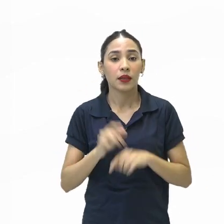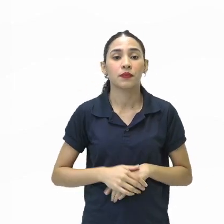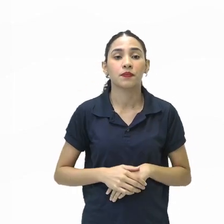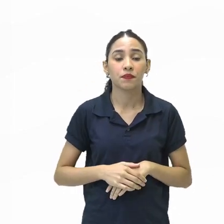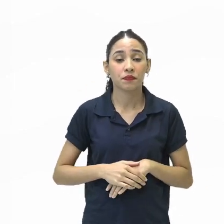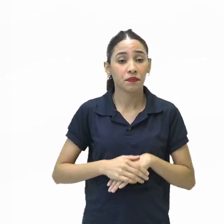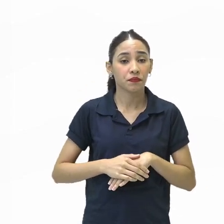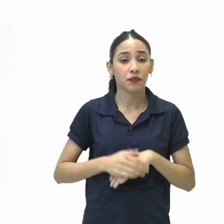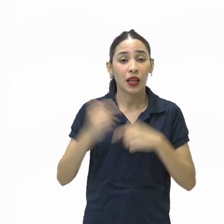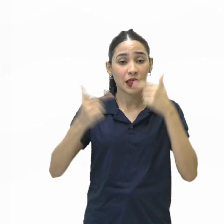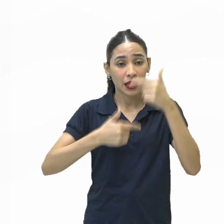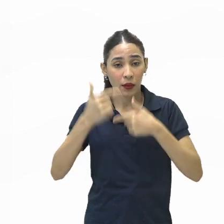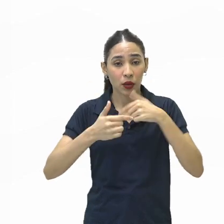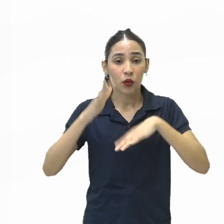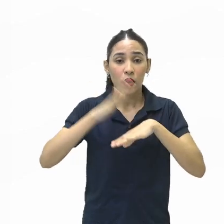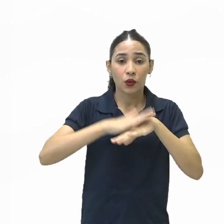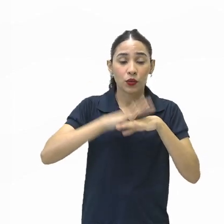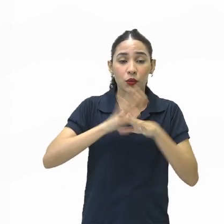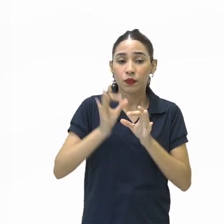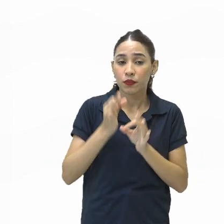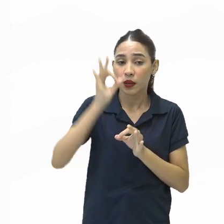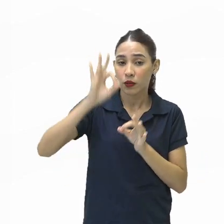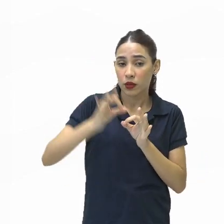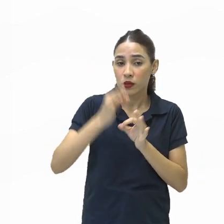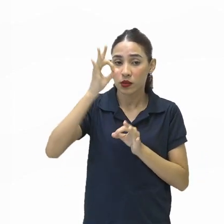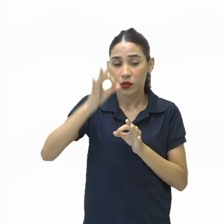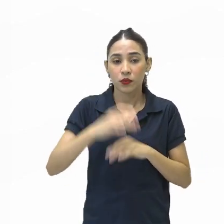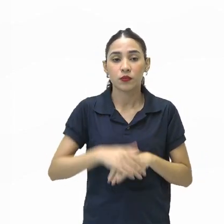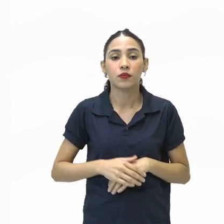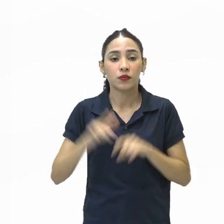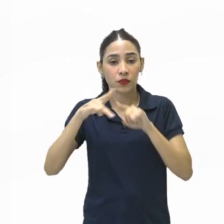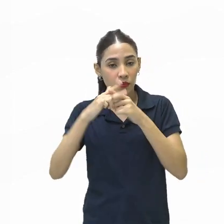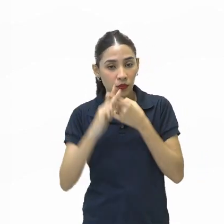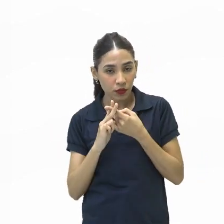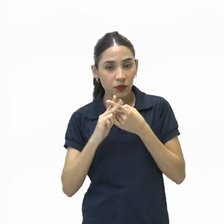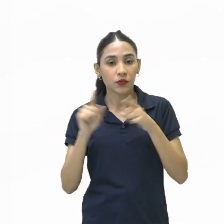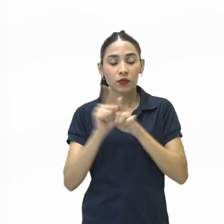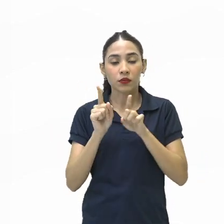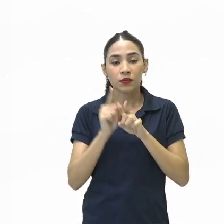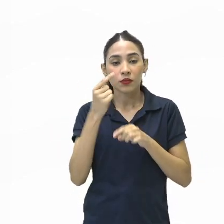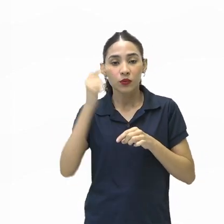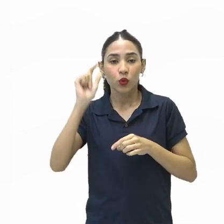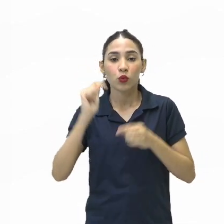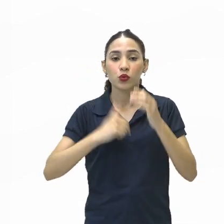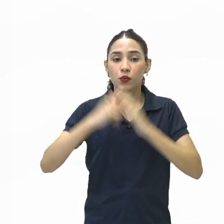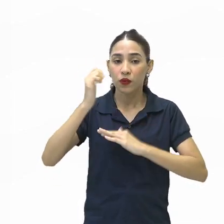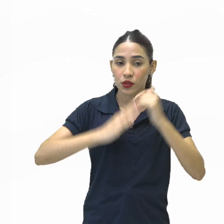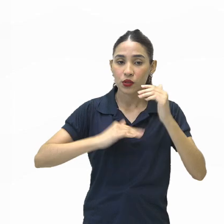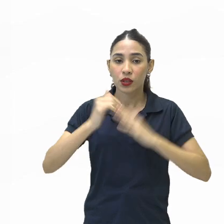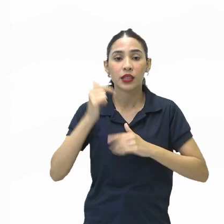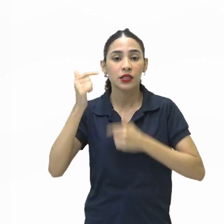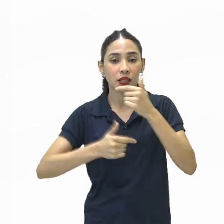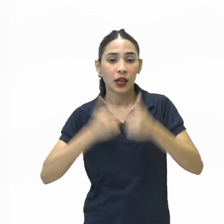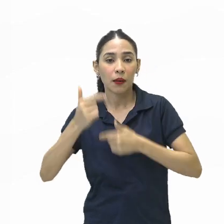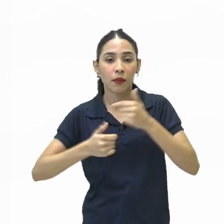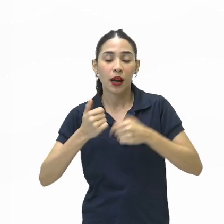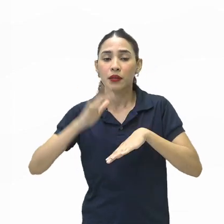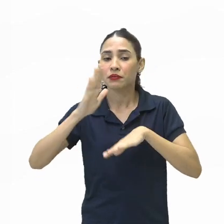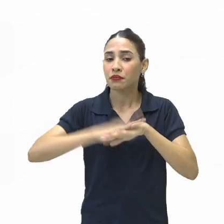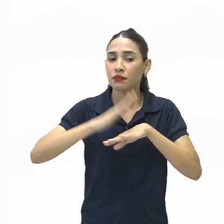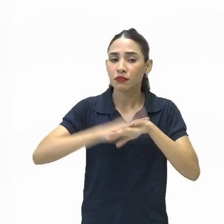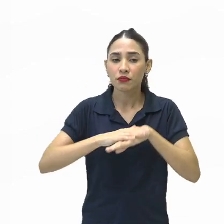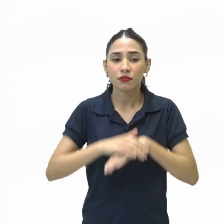trabalhadores autônomos, artesãos, pequenos reparadores e outros profissionais que trabalham por